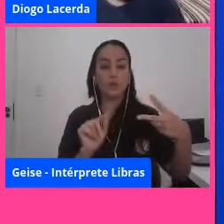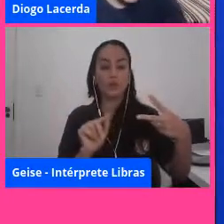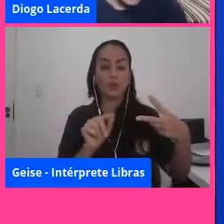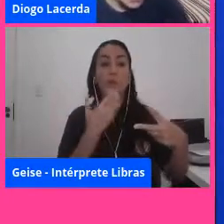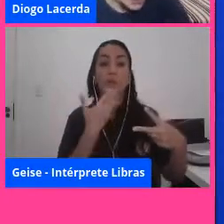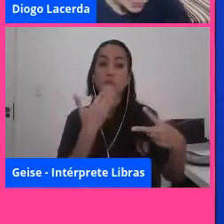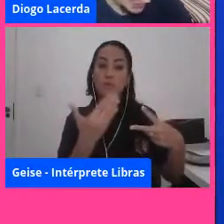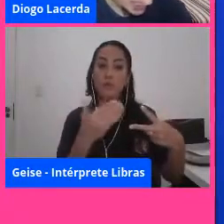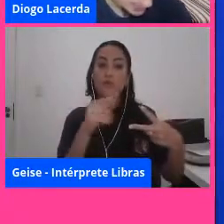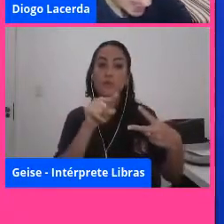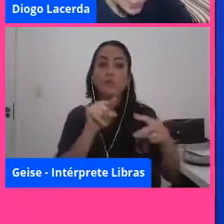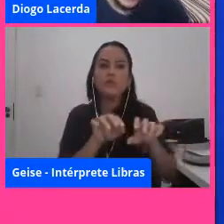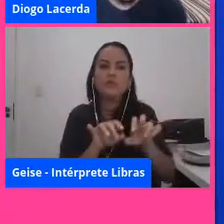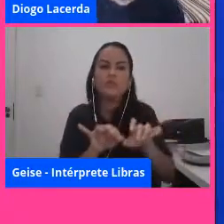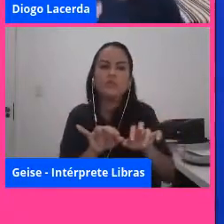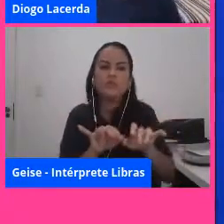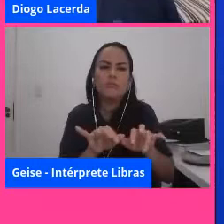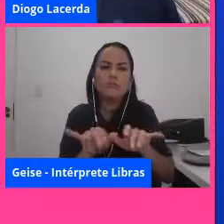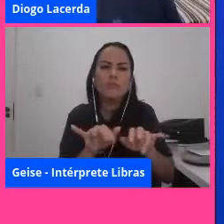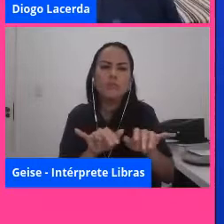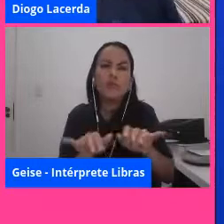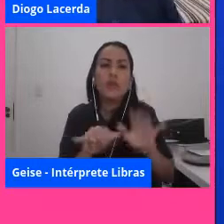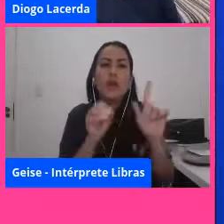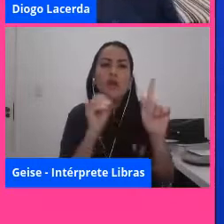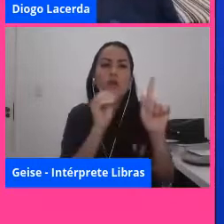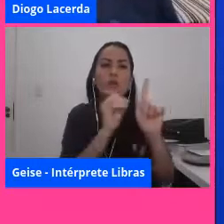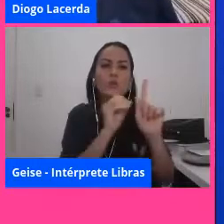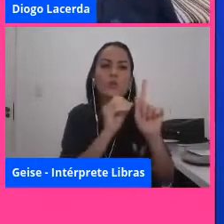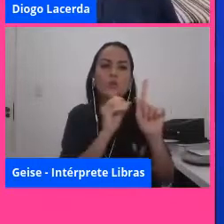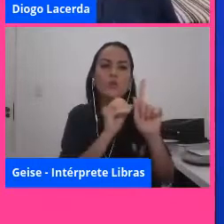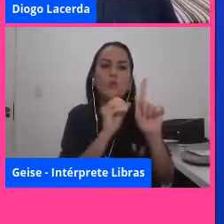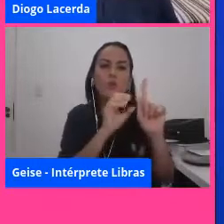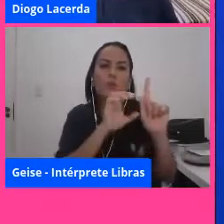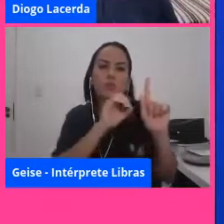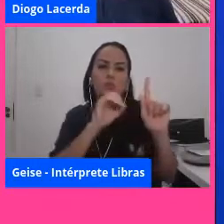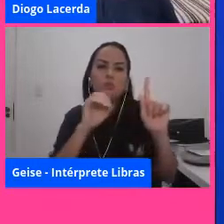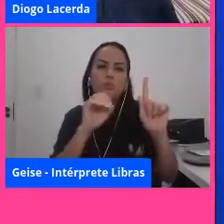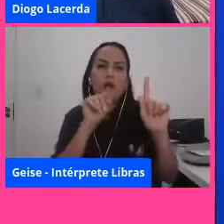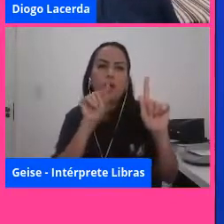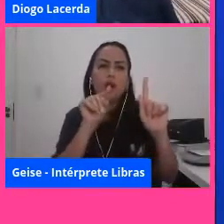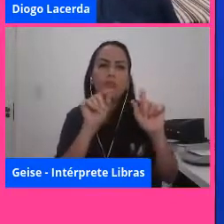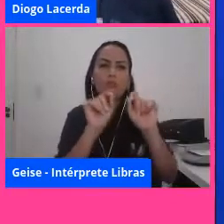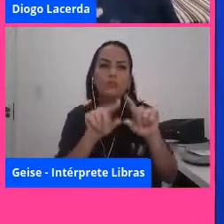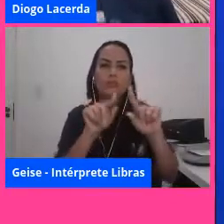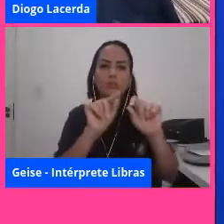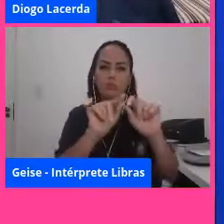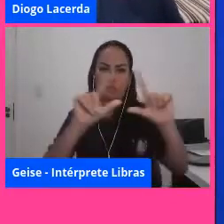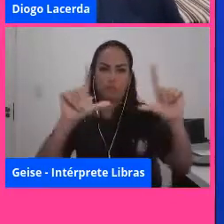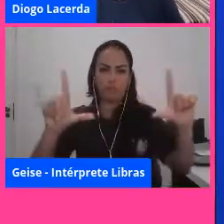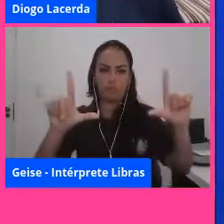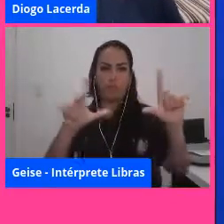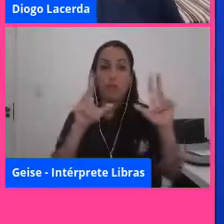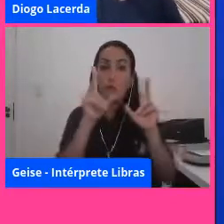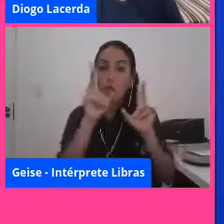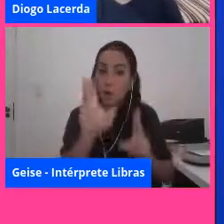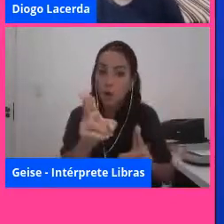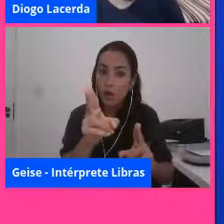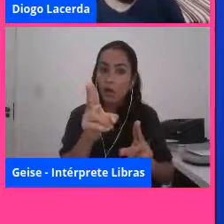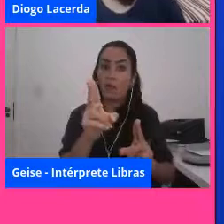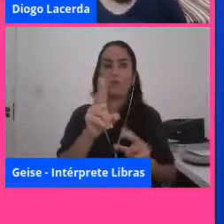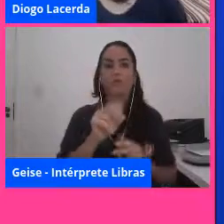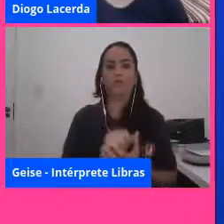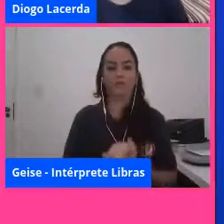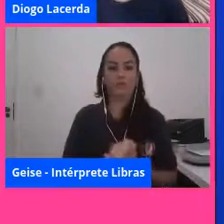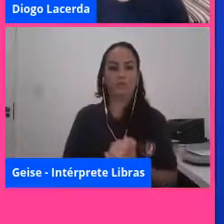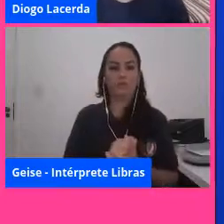você também digite no Google download do Ultimaker Cura. Porque esse programa